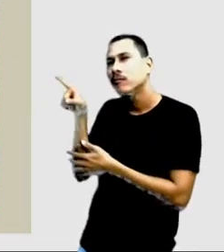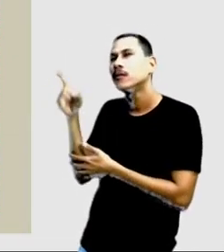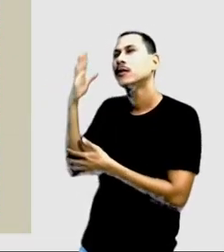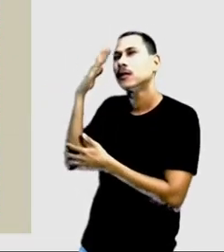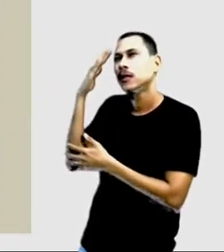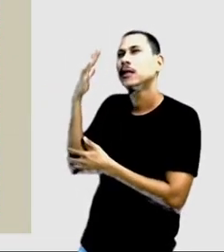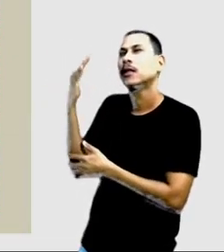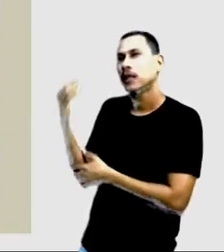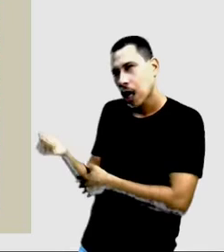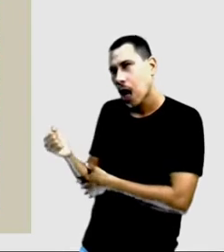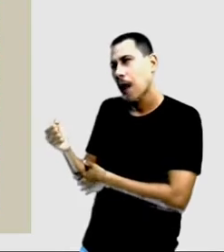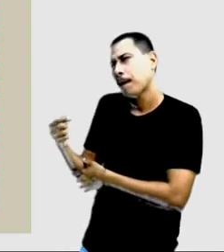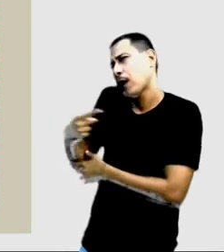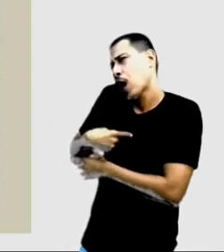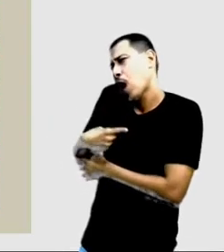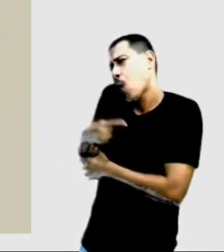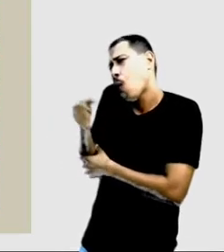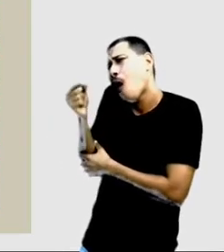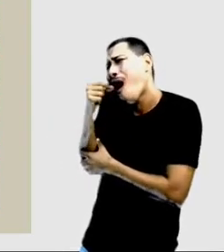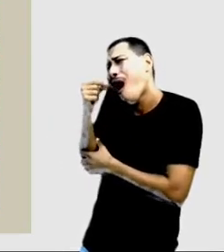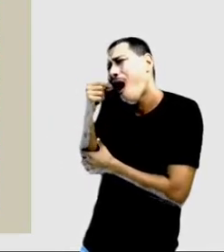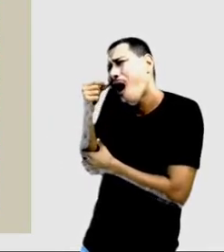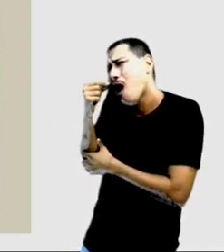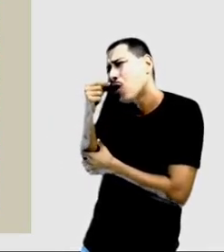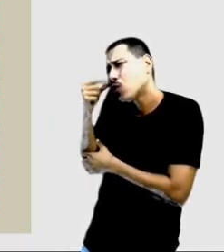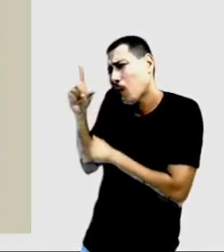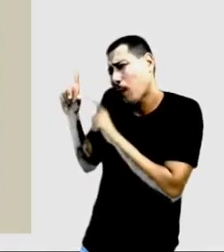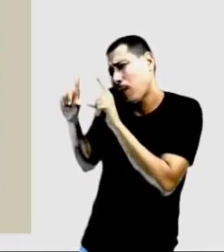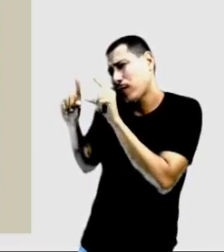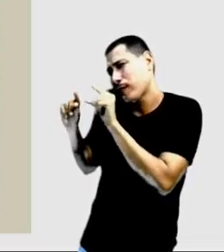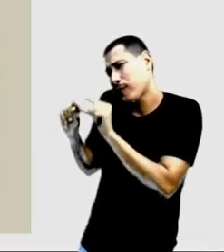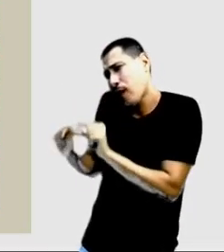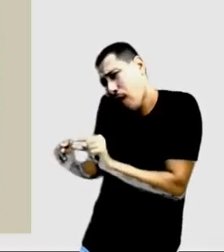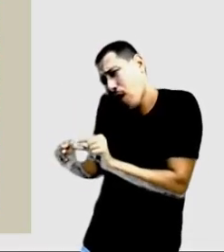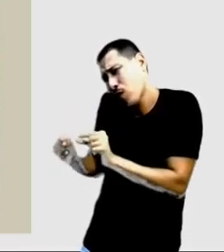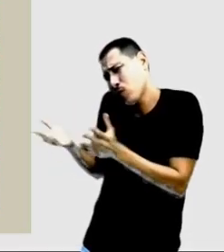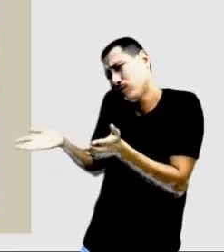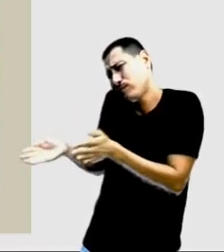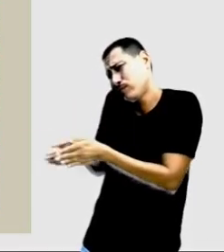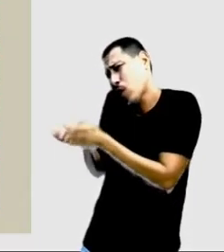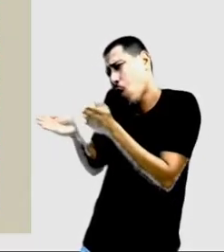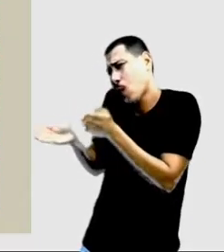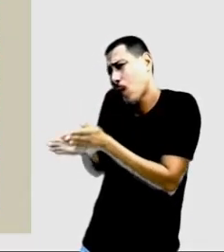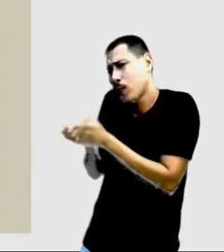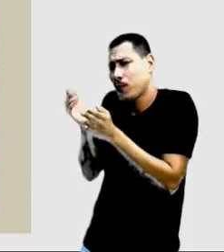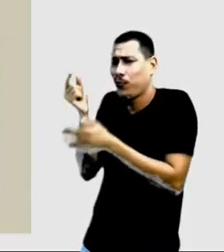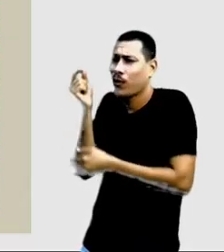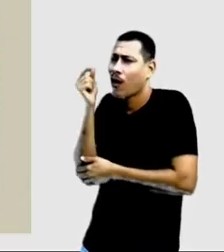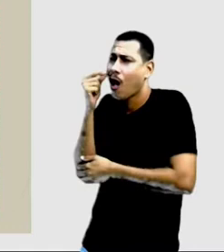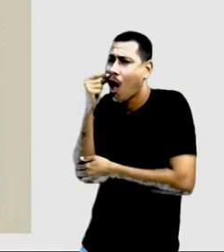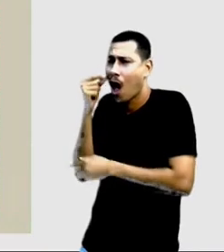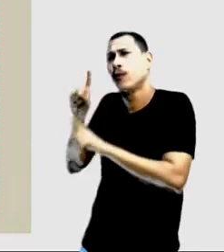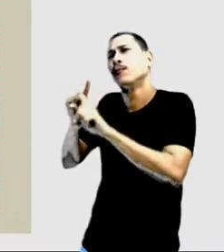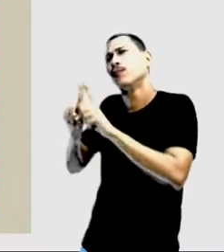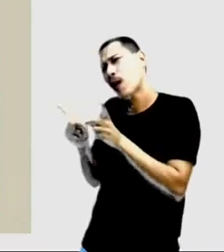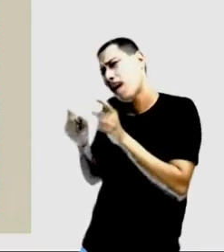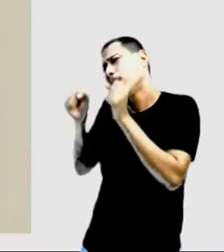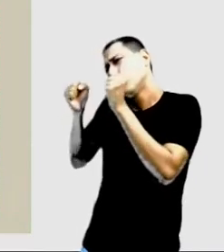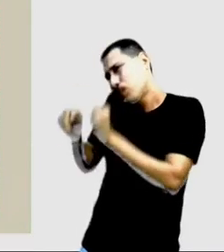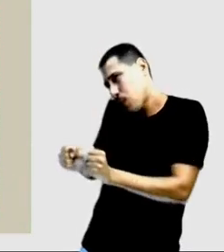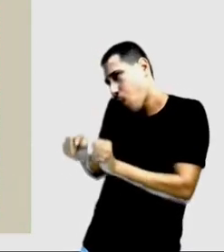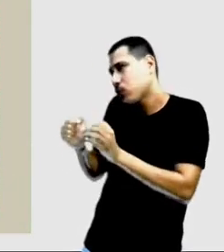que, mesmo um pequeno, insignificante rato é capaz